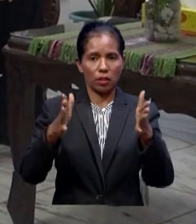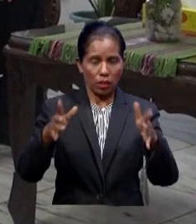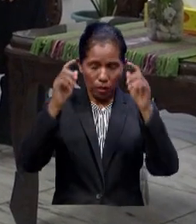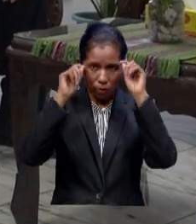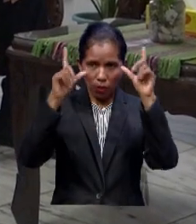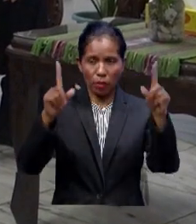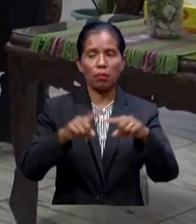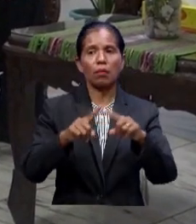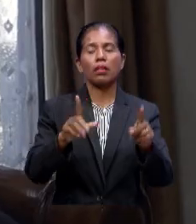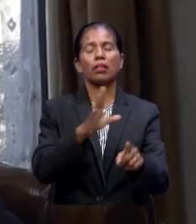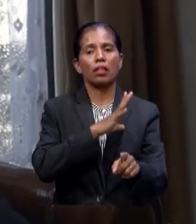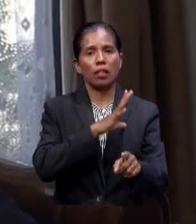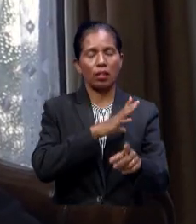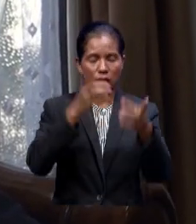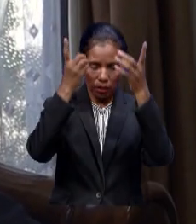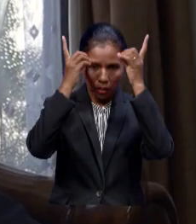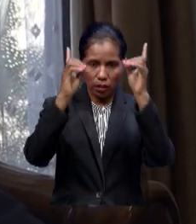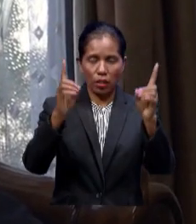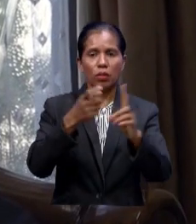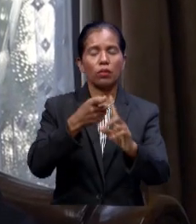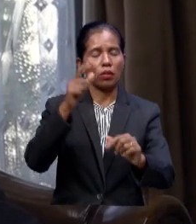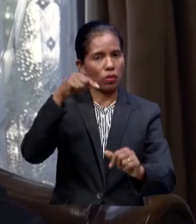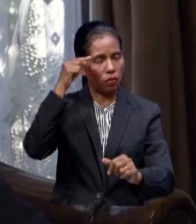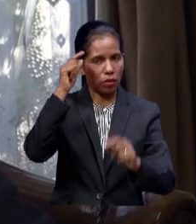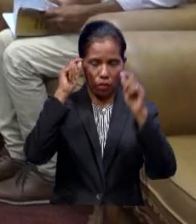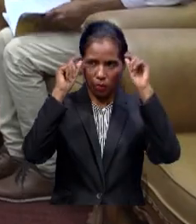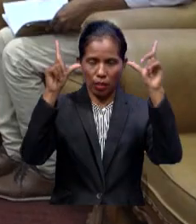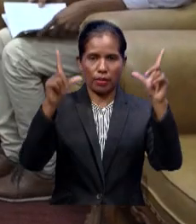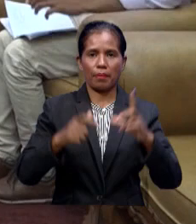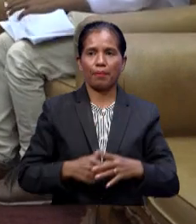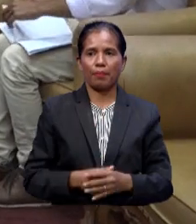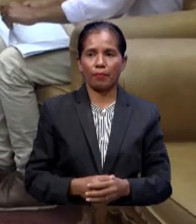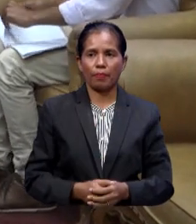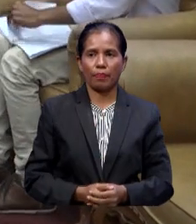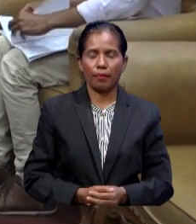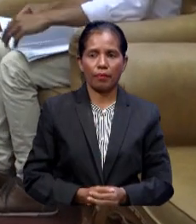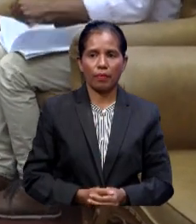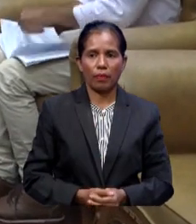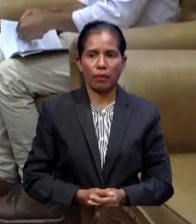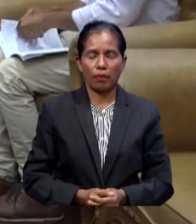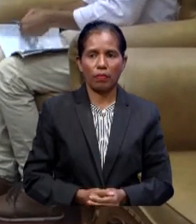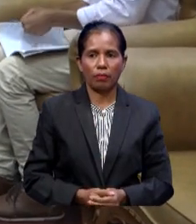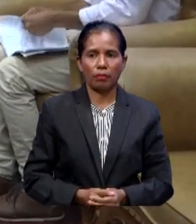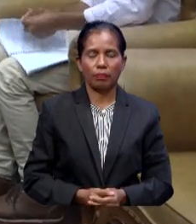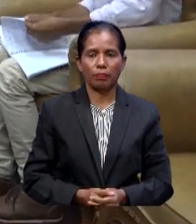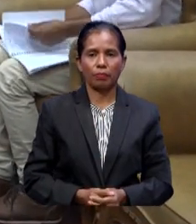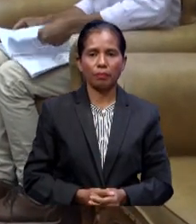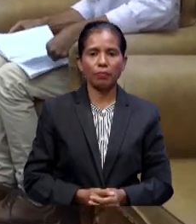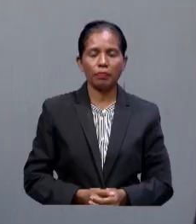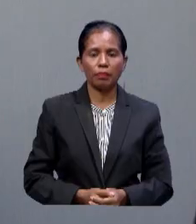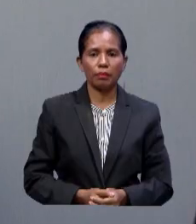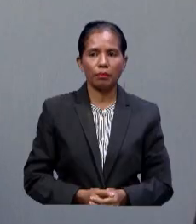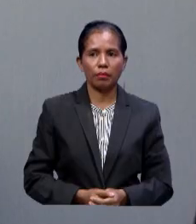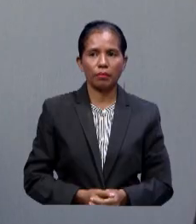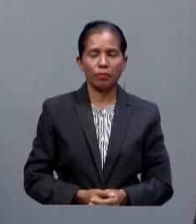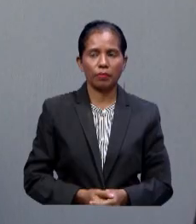mas bem se rei decisão com o governo Timor-Leste. We are conducting a lot of the grassroots